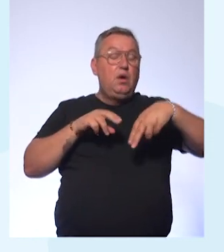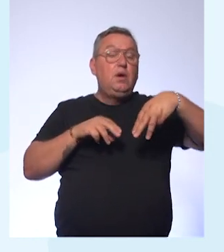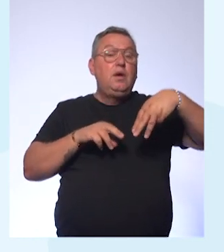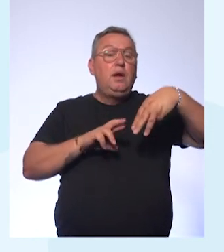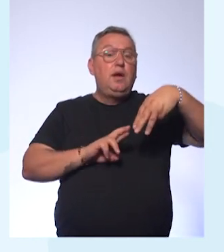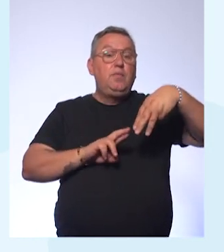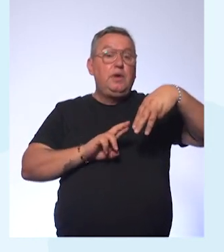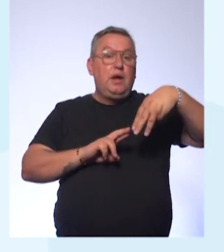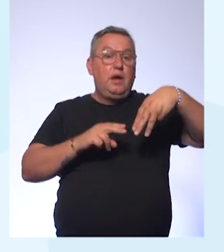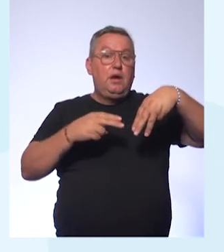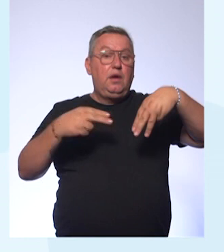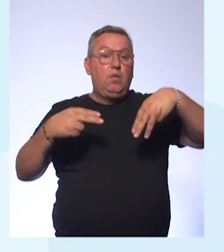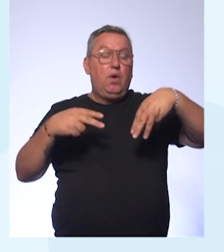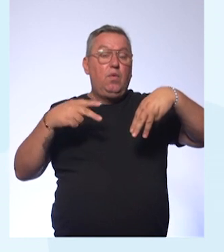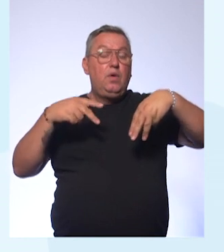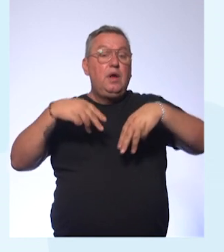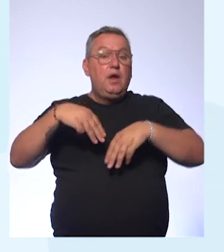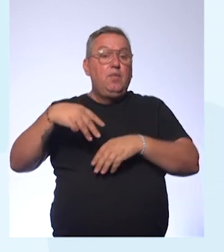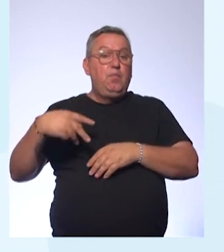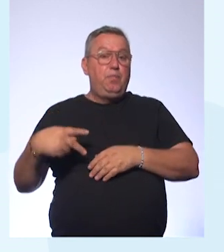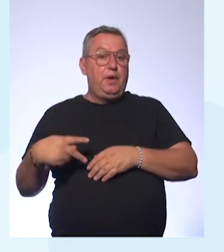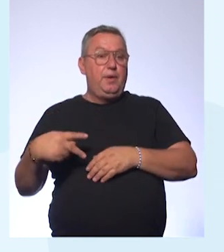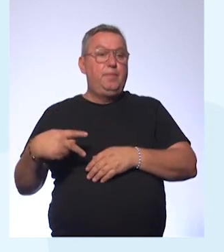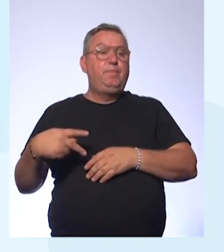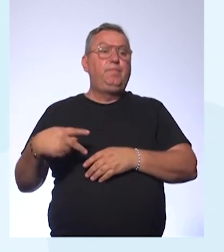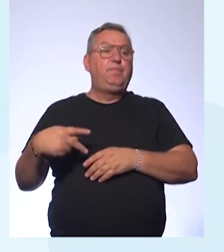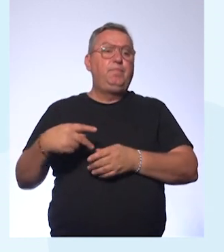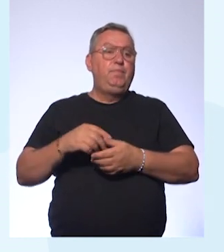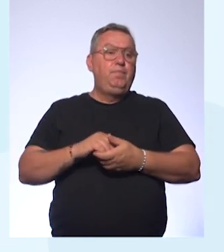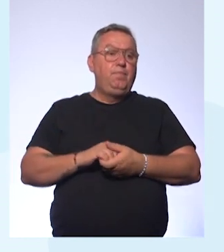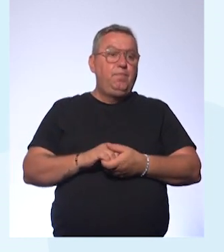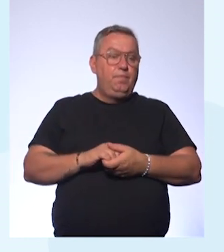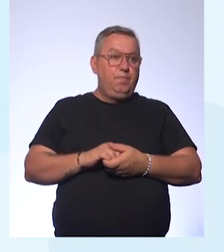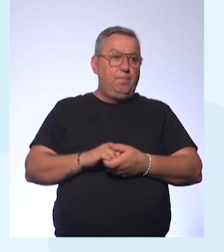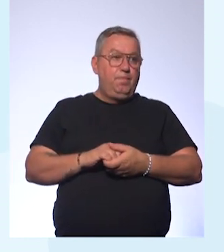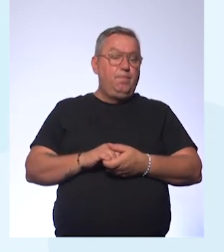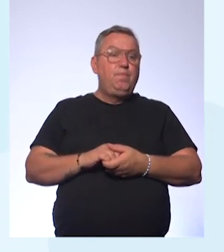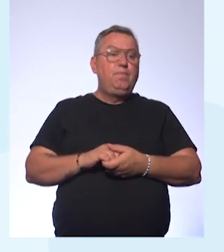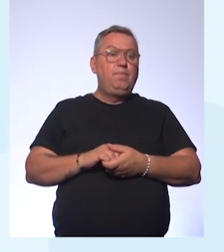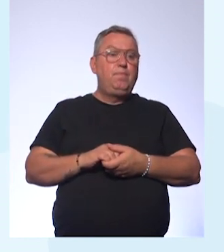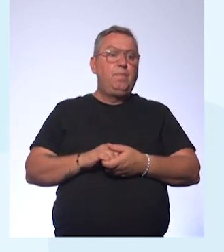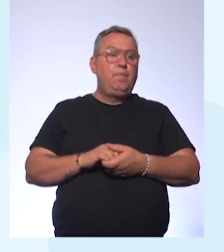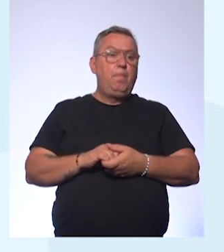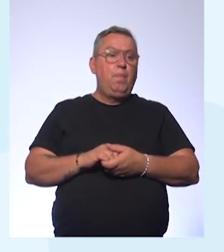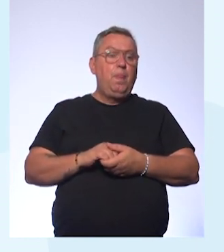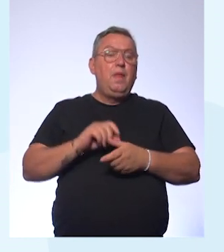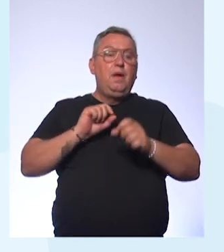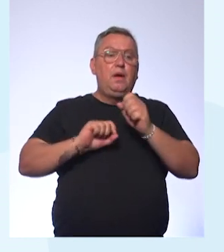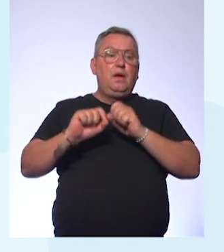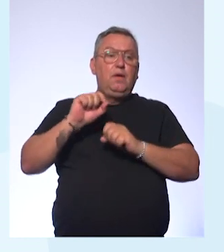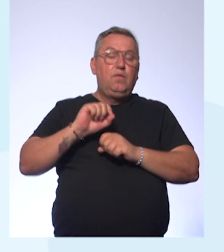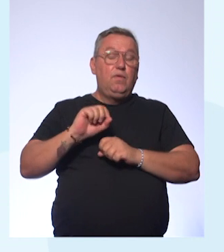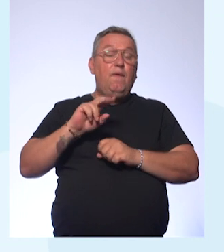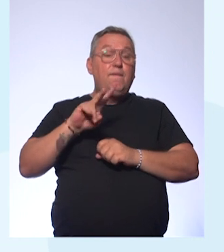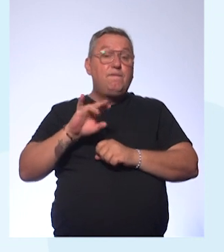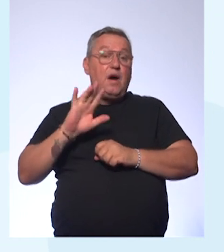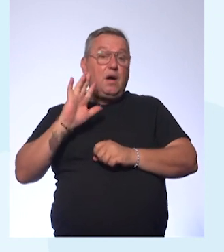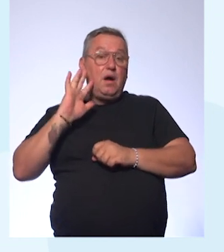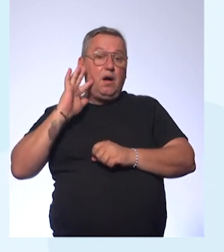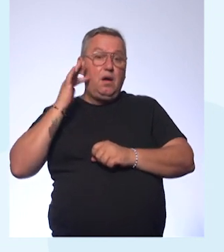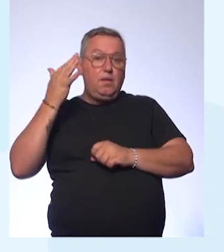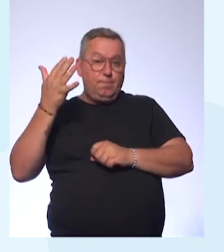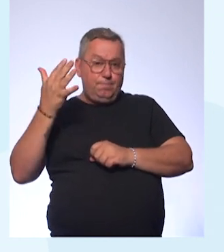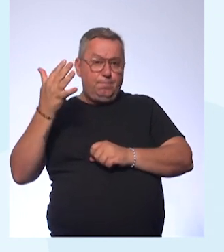igual MP. Massa dos reagentes é igual à massa dos produtos. Isso vai acontecer ou